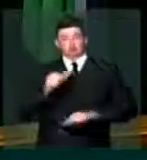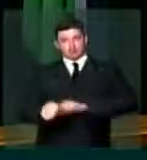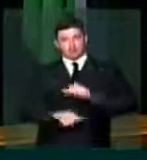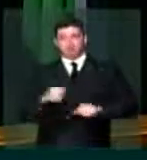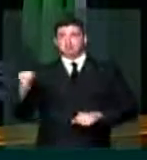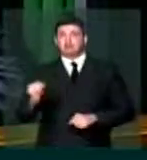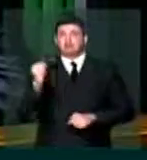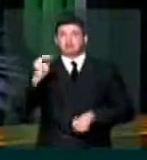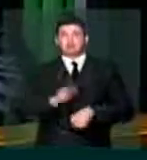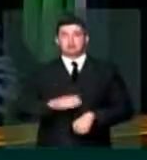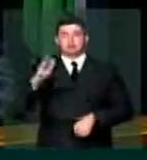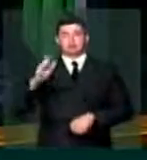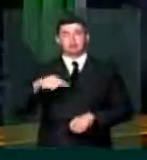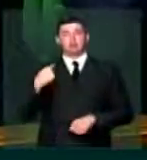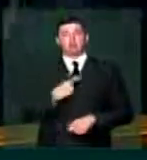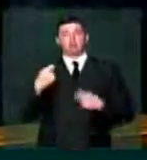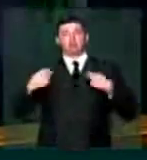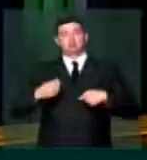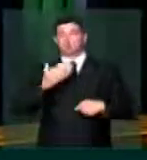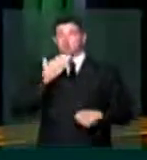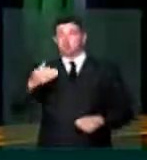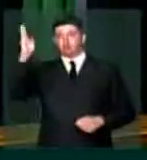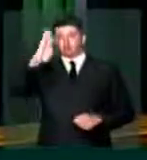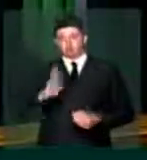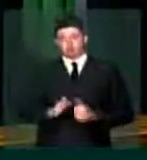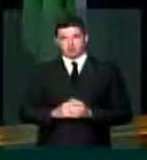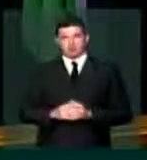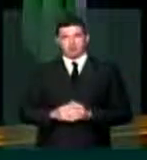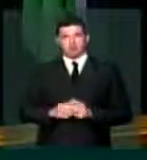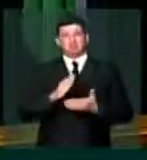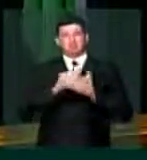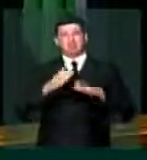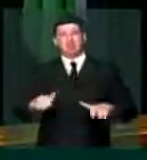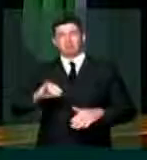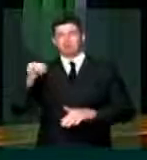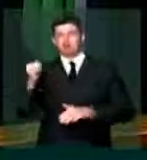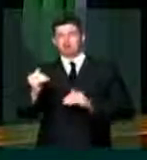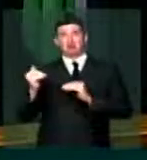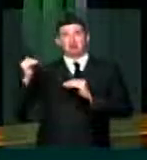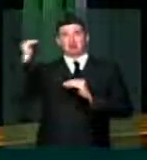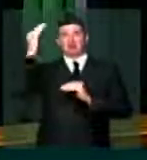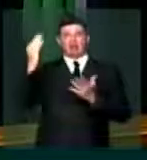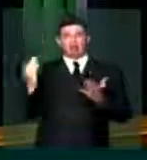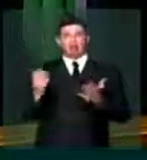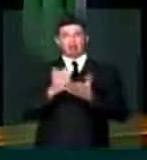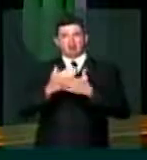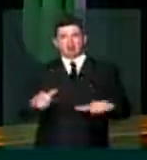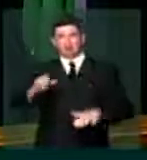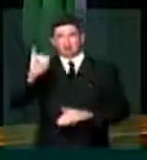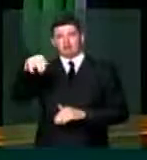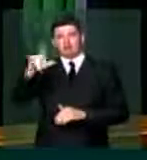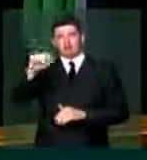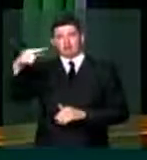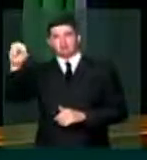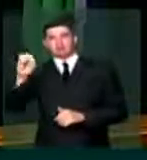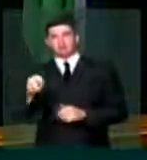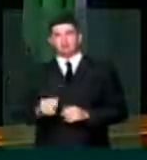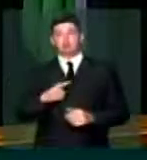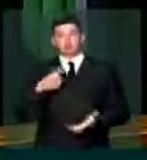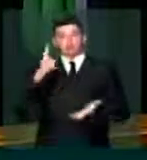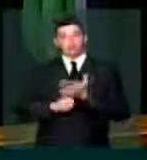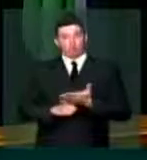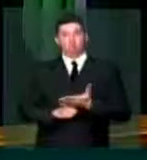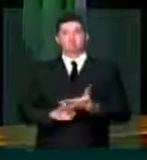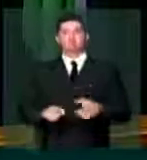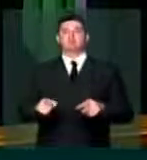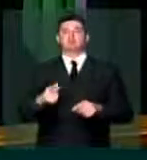mudanças essenciais que precisamos para o Brasil, acabando com juros altos, abolindo de vez a inflação, compromisso